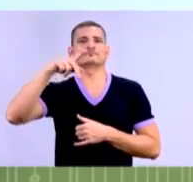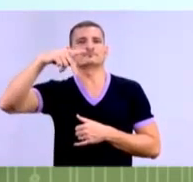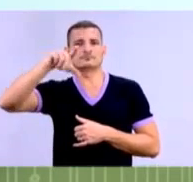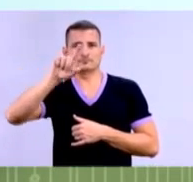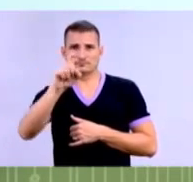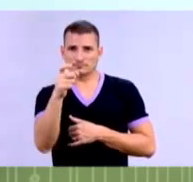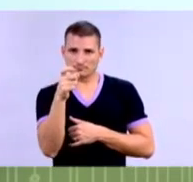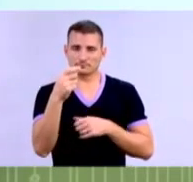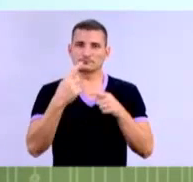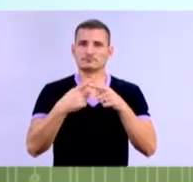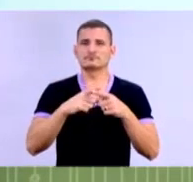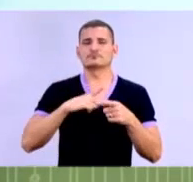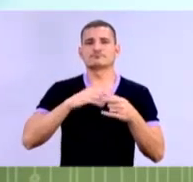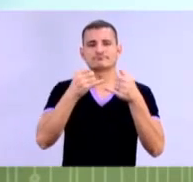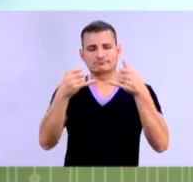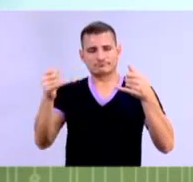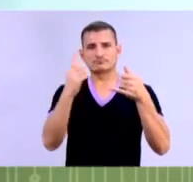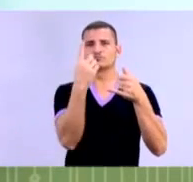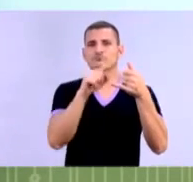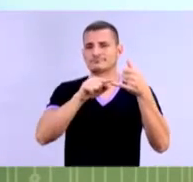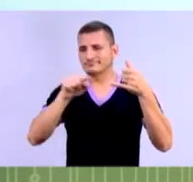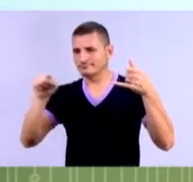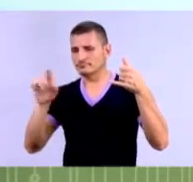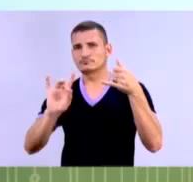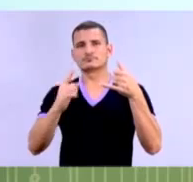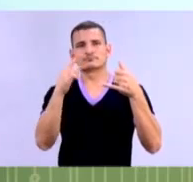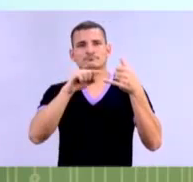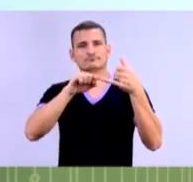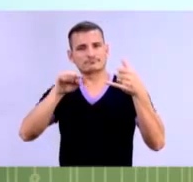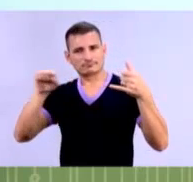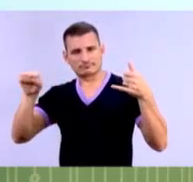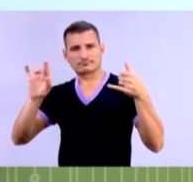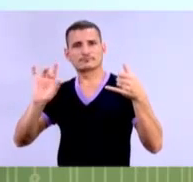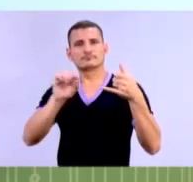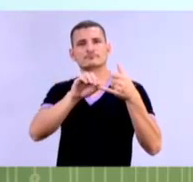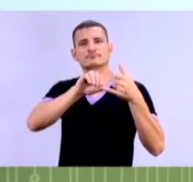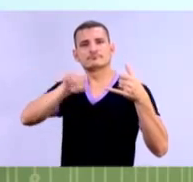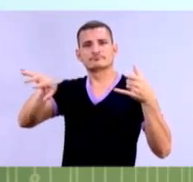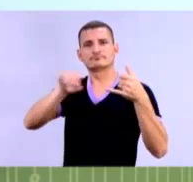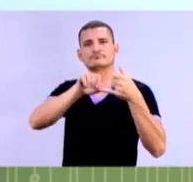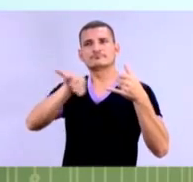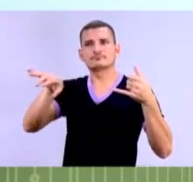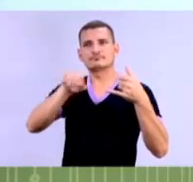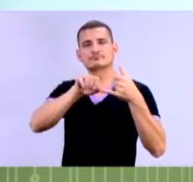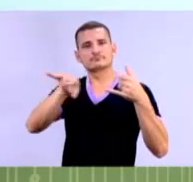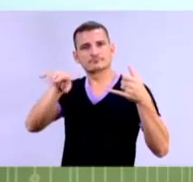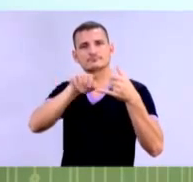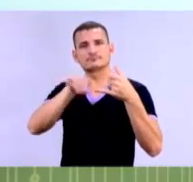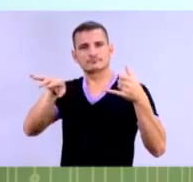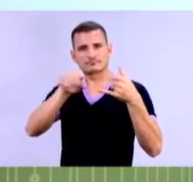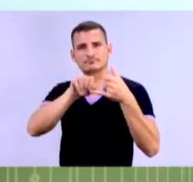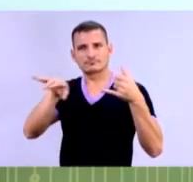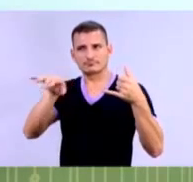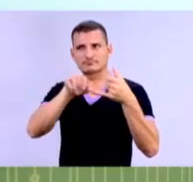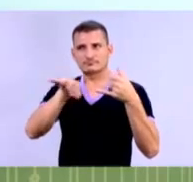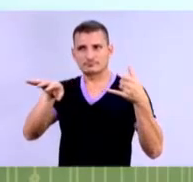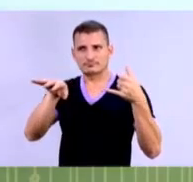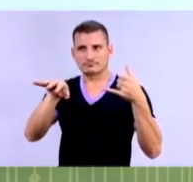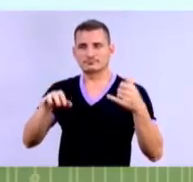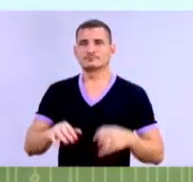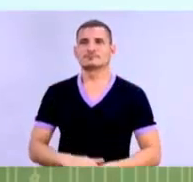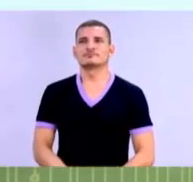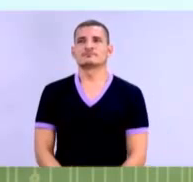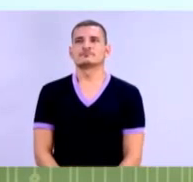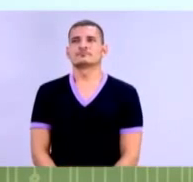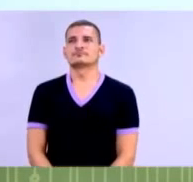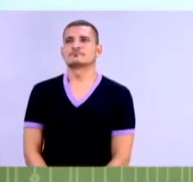Só tem um fio condutor que vocês viram lá, que quando ele está transmitindo, ele está como se um meio de física estivesse ocupado, ok?